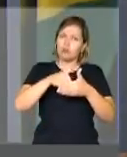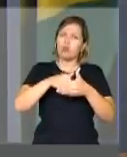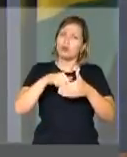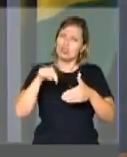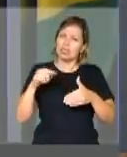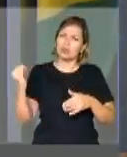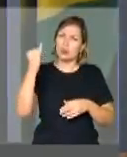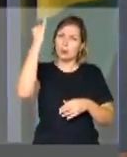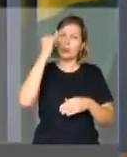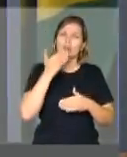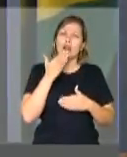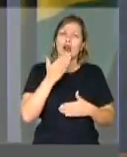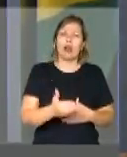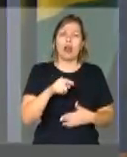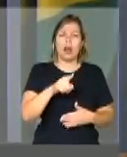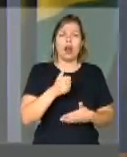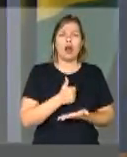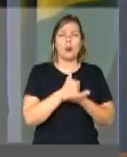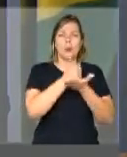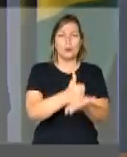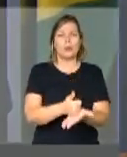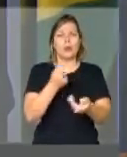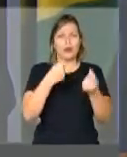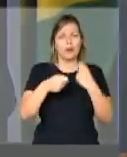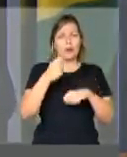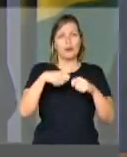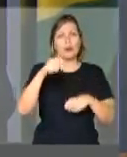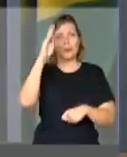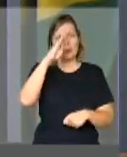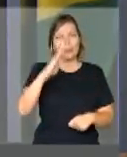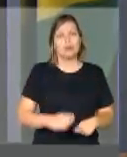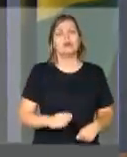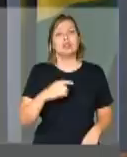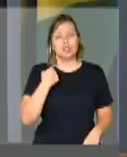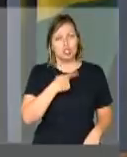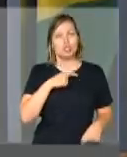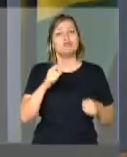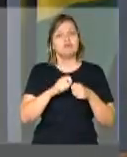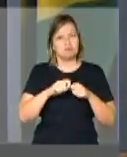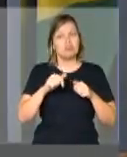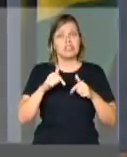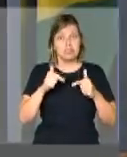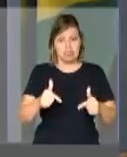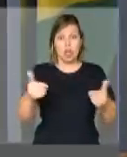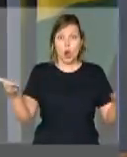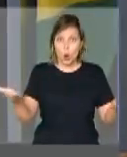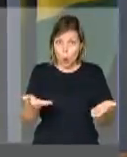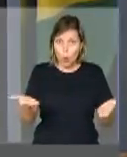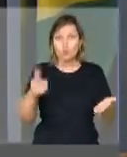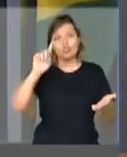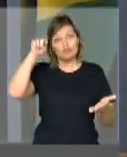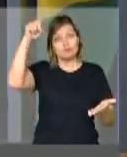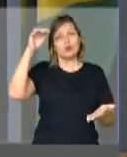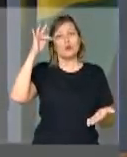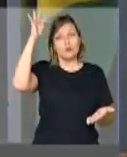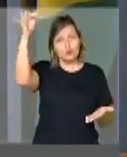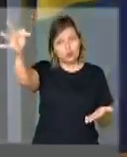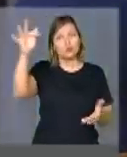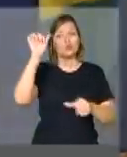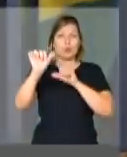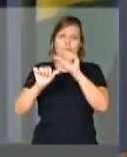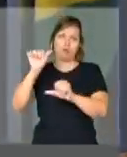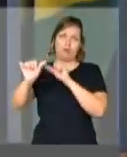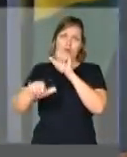economia do Brasil. A gente está fazendo isso agora, hoje, e a gente vai fazer isso em breve com a reforma da Previdência. A gente precisa tratar isso como um tema